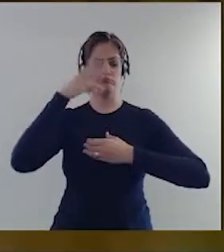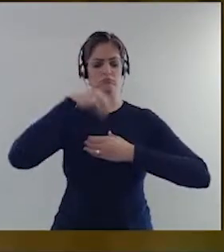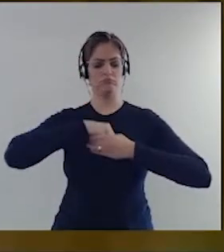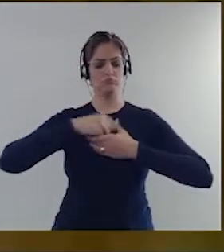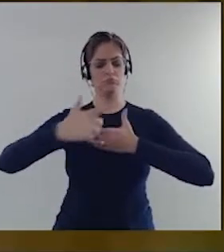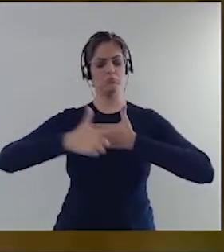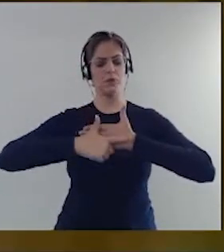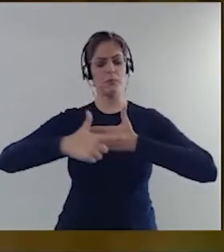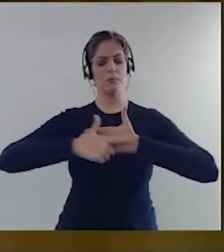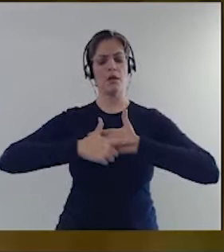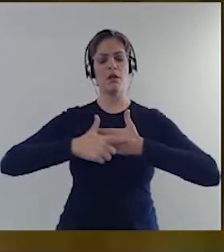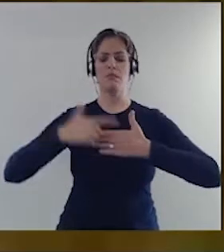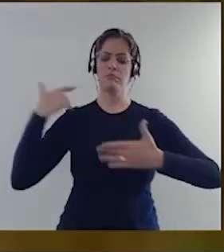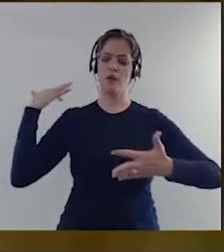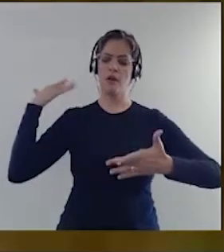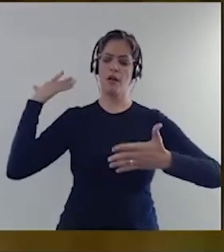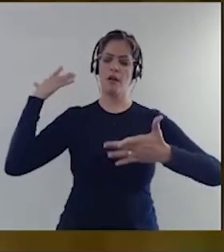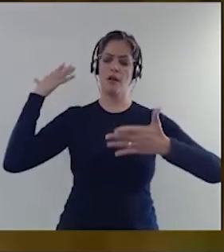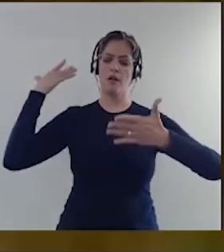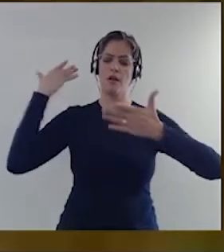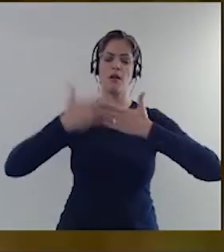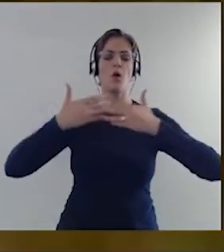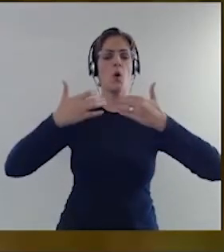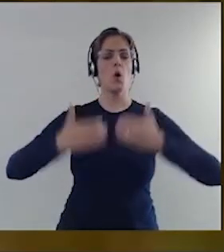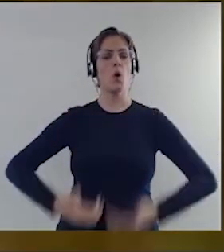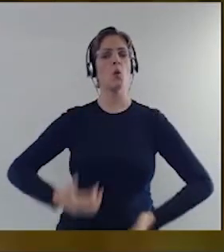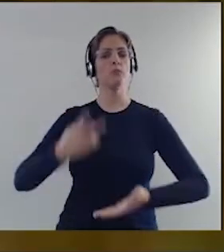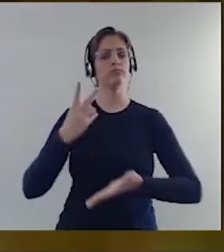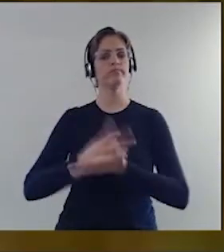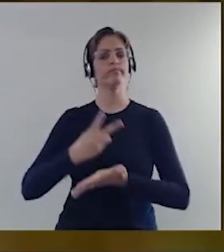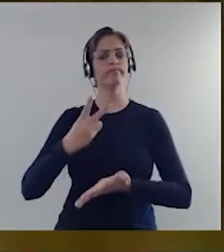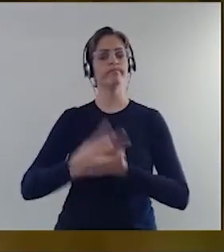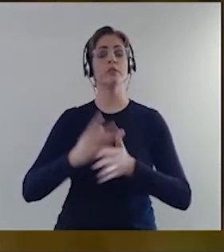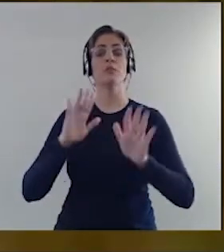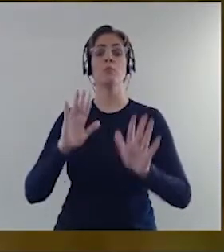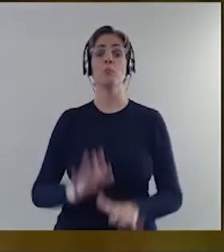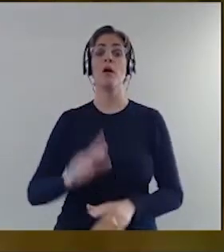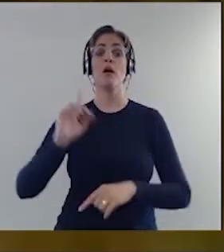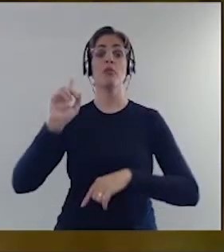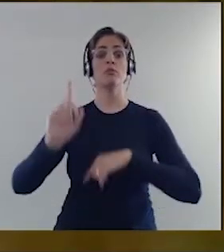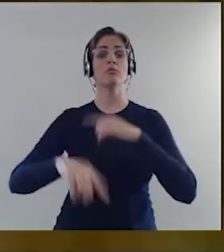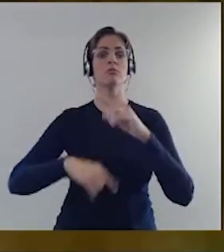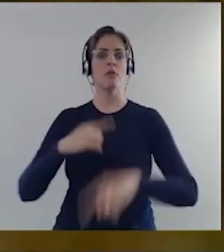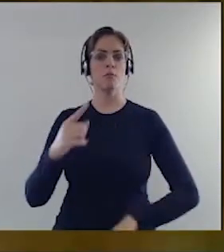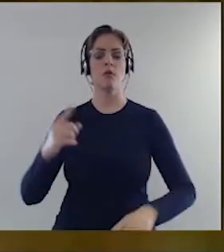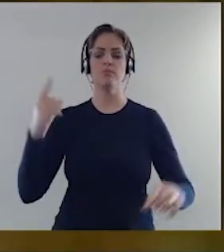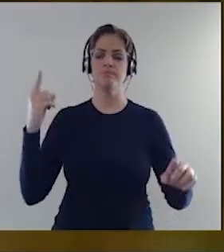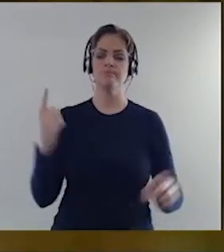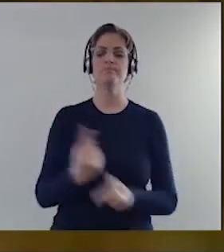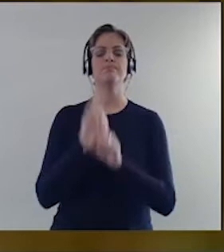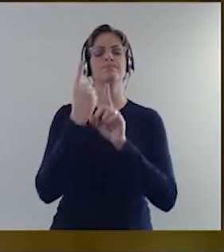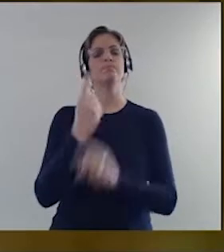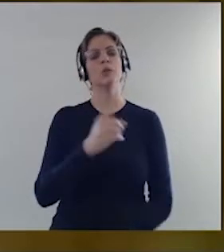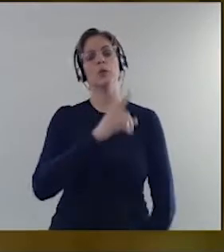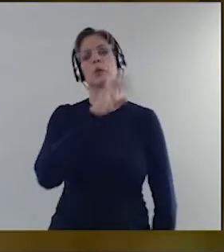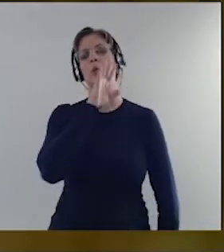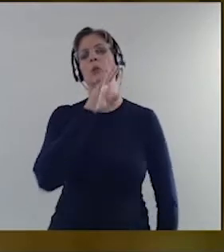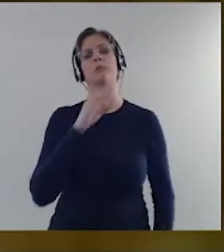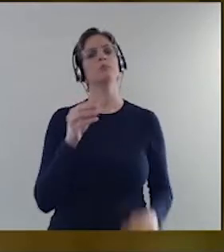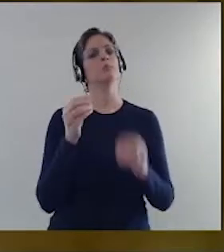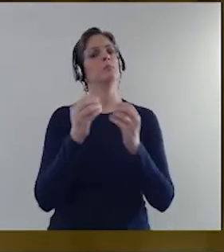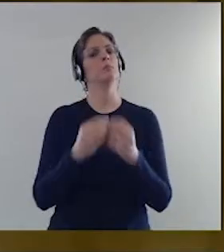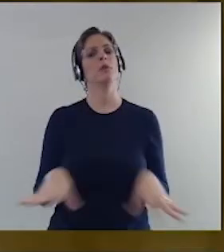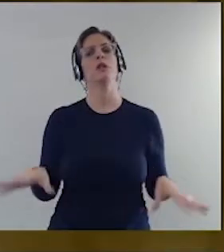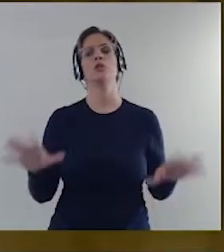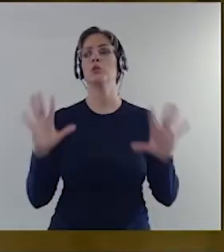papéis e vivenciaram esses padrões de comportamento que mais tarde foram identificados como prejudiciais a todos